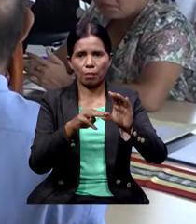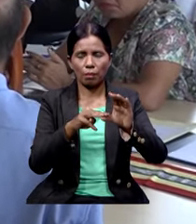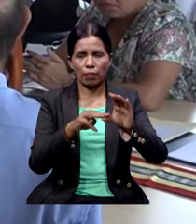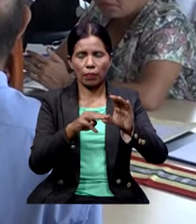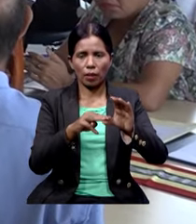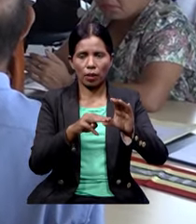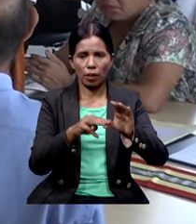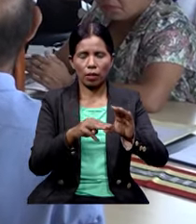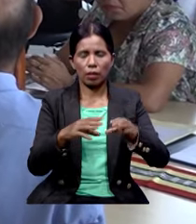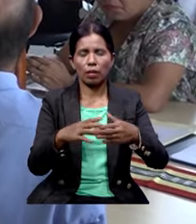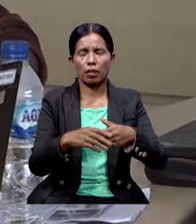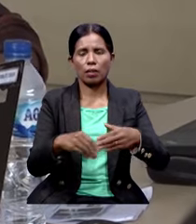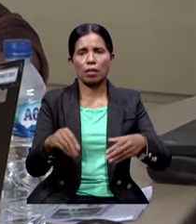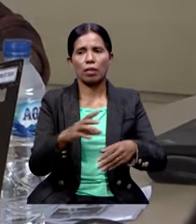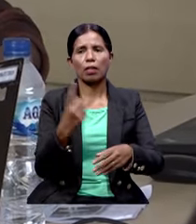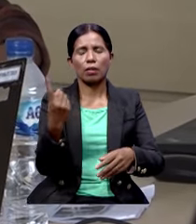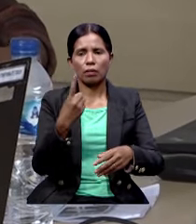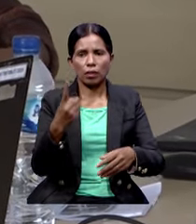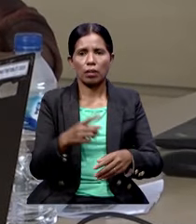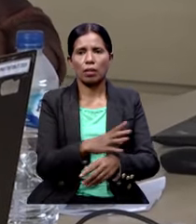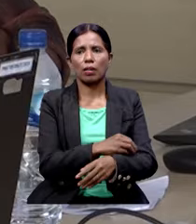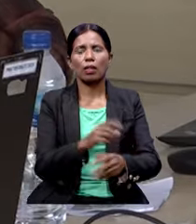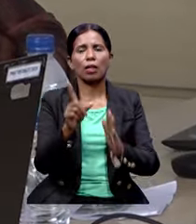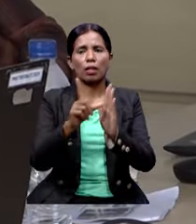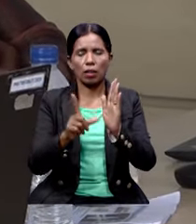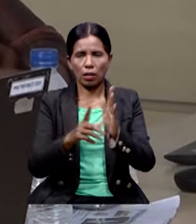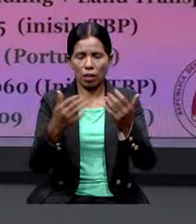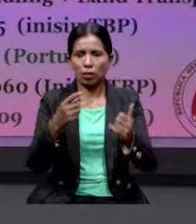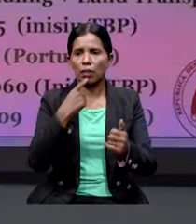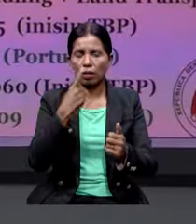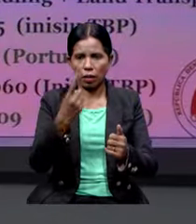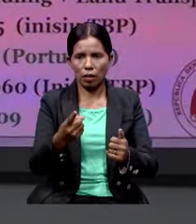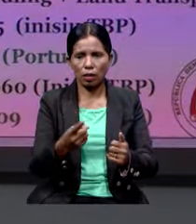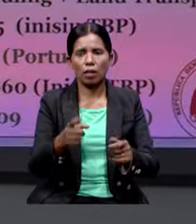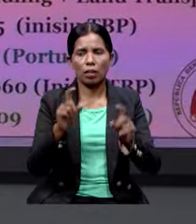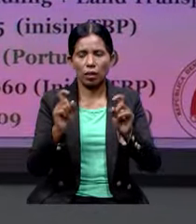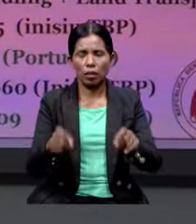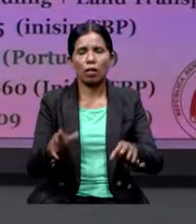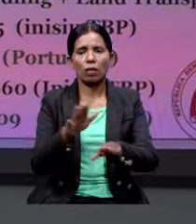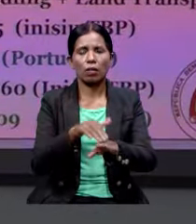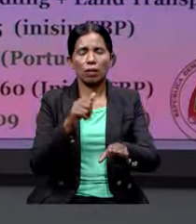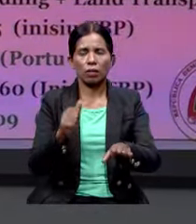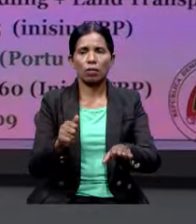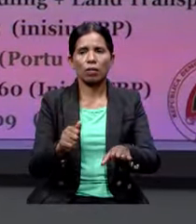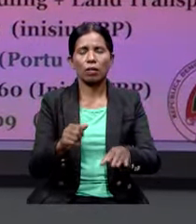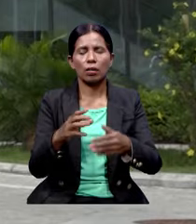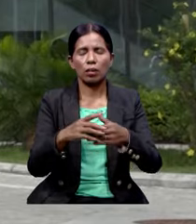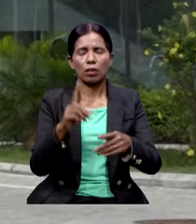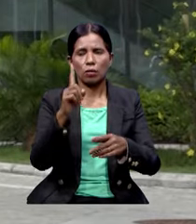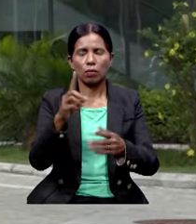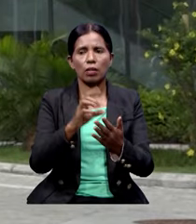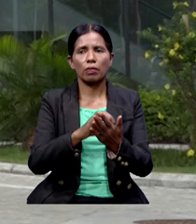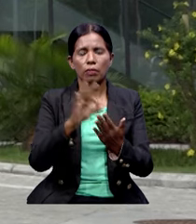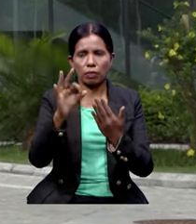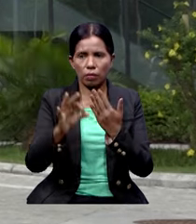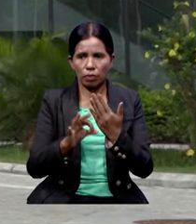ba aqua se mantenga hela maybe lei ida da kuna tete kata nia tengi afeta ona ye kumesa ye dia 1 de fevereiro não encarregada